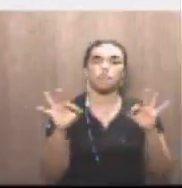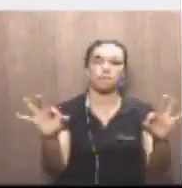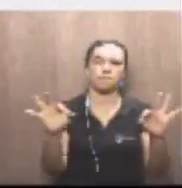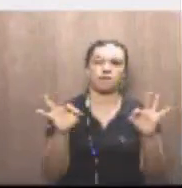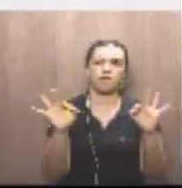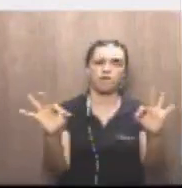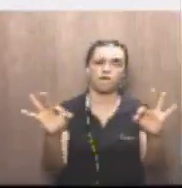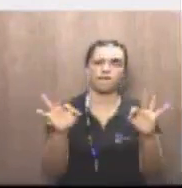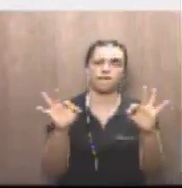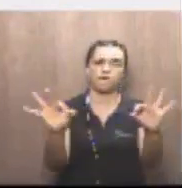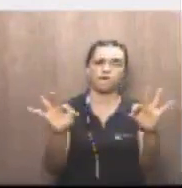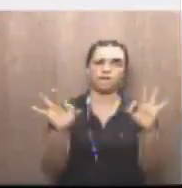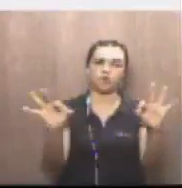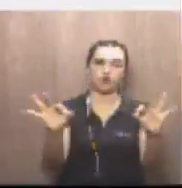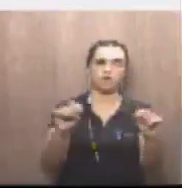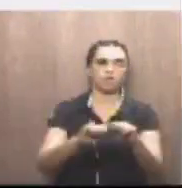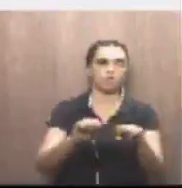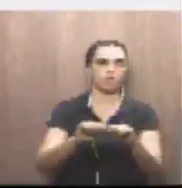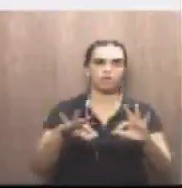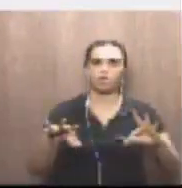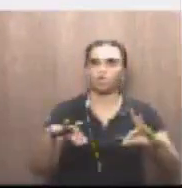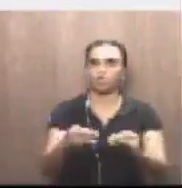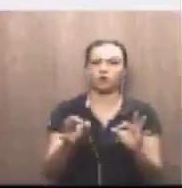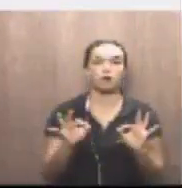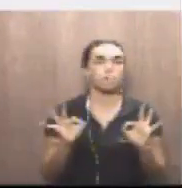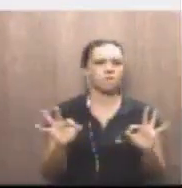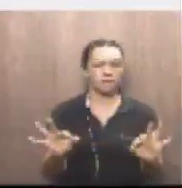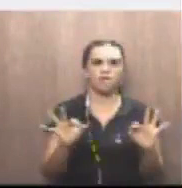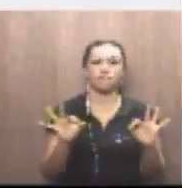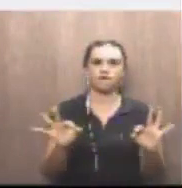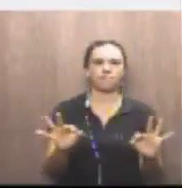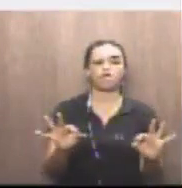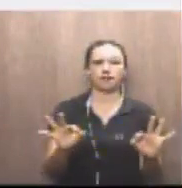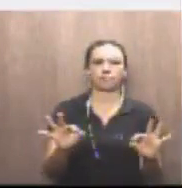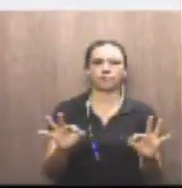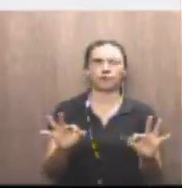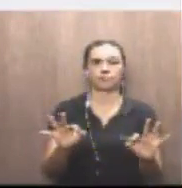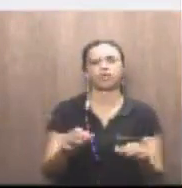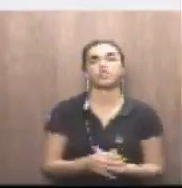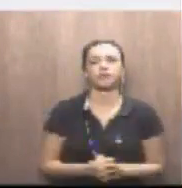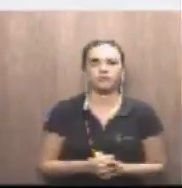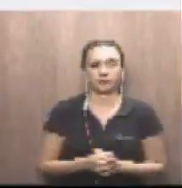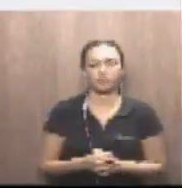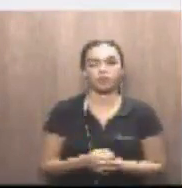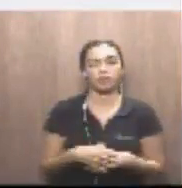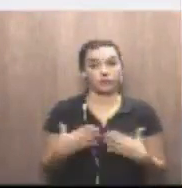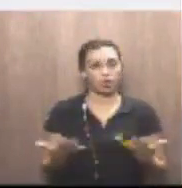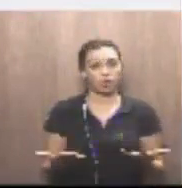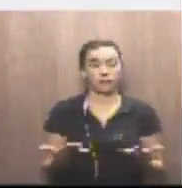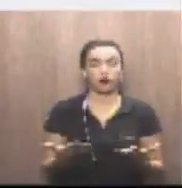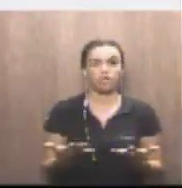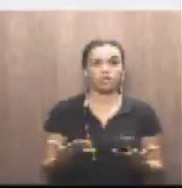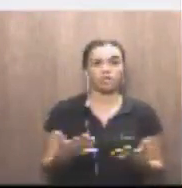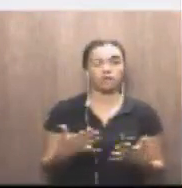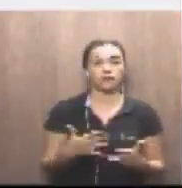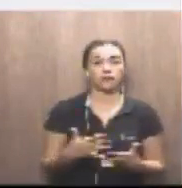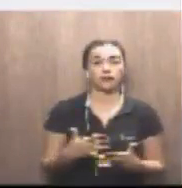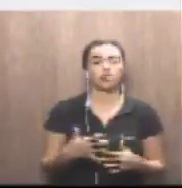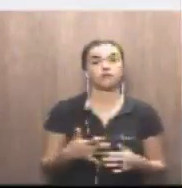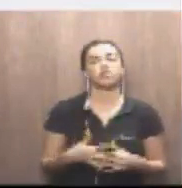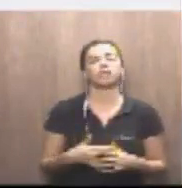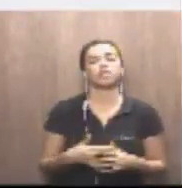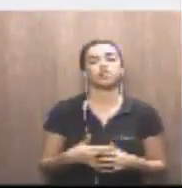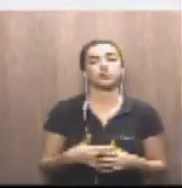para que ele execute aquilo que ele sabe fazer tão bem. Então, para que isso seja de